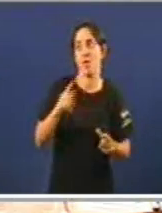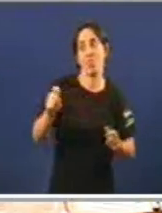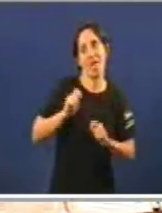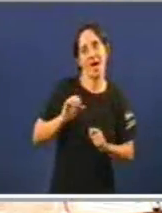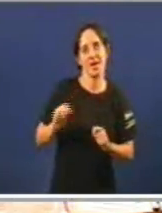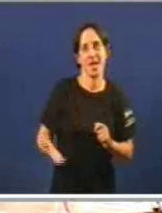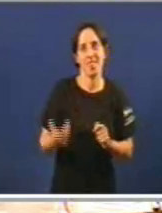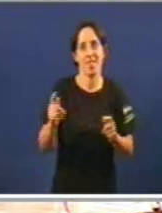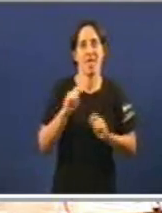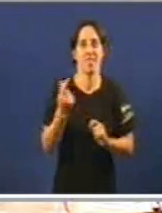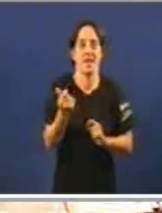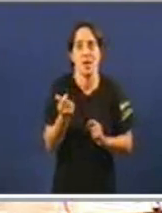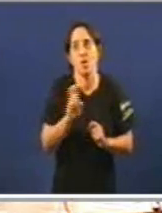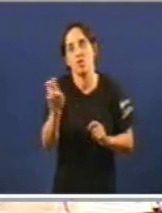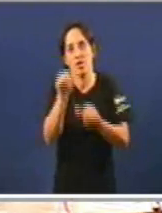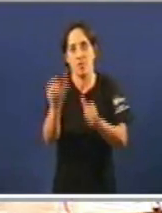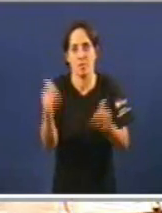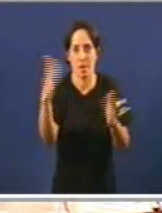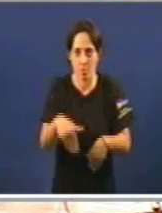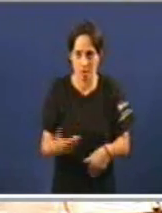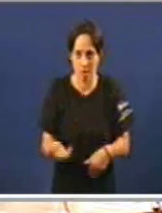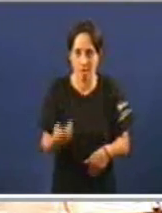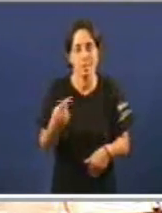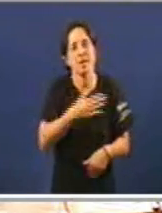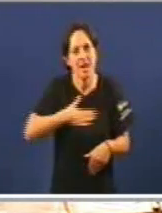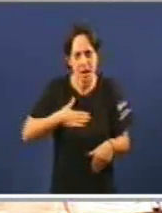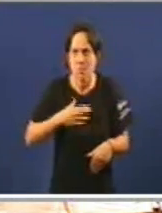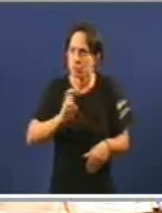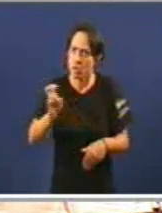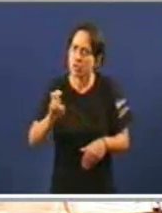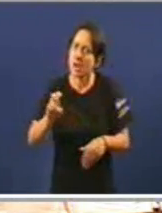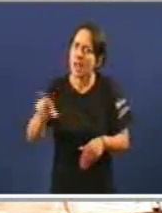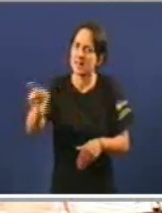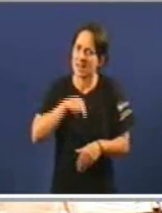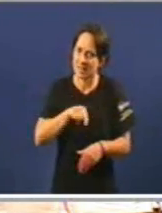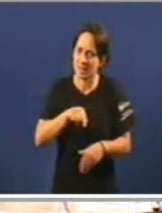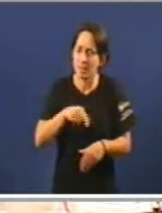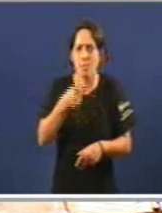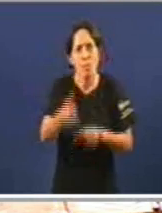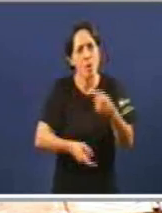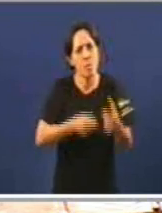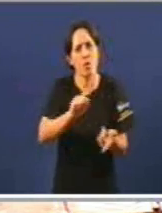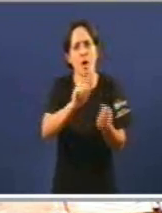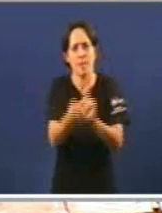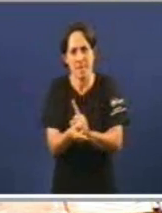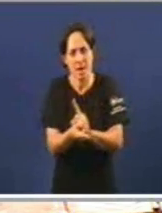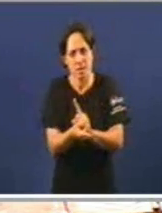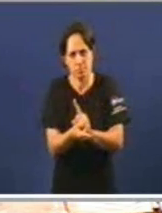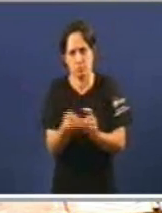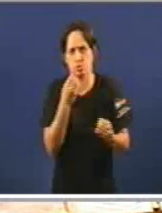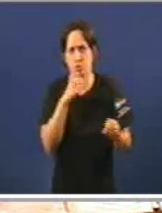hai alternativa, creemos unha alternativa e paulatinamente vayamos sustituindo e señamos